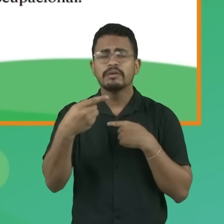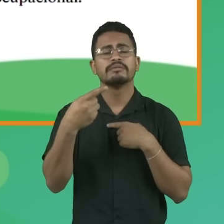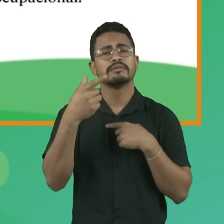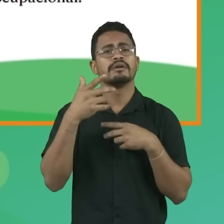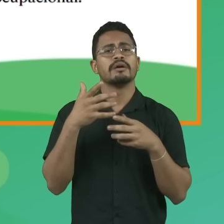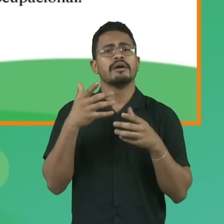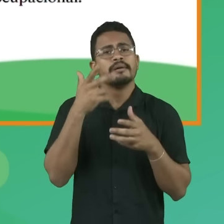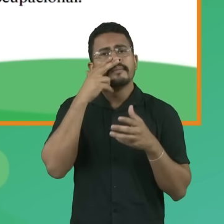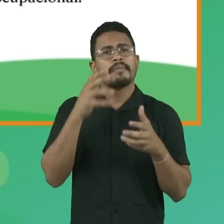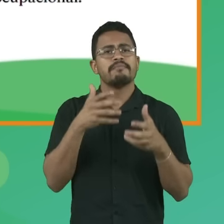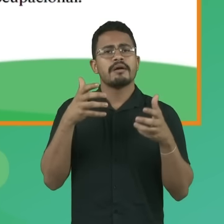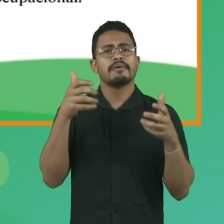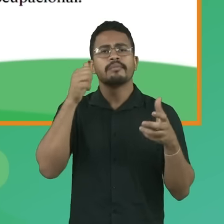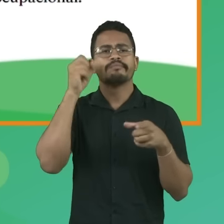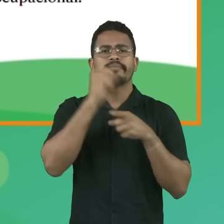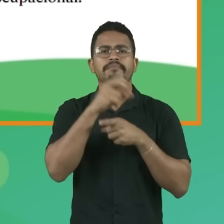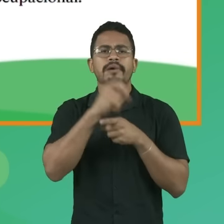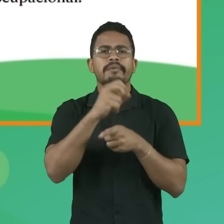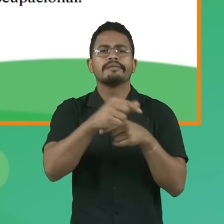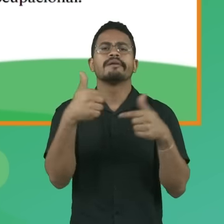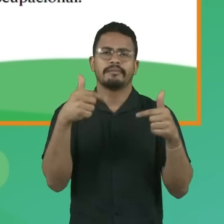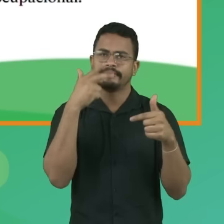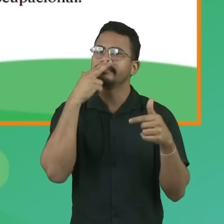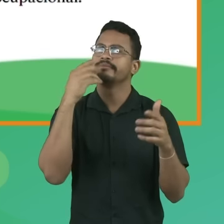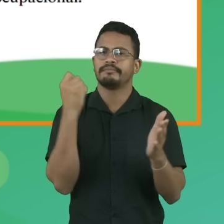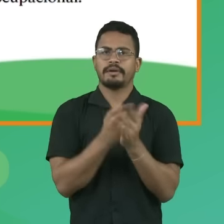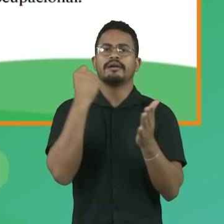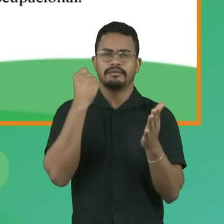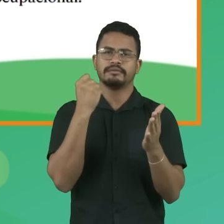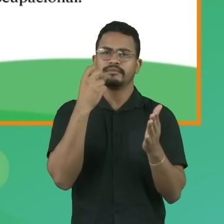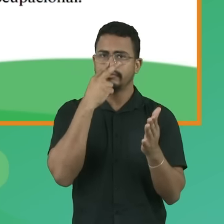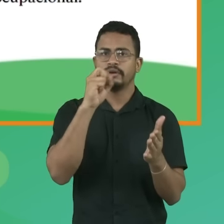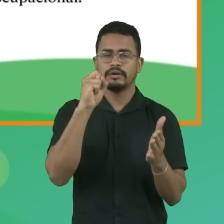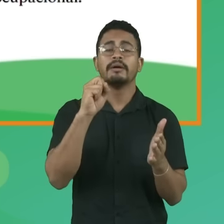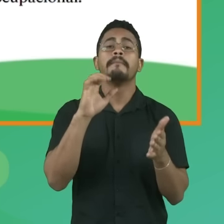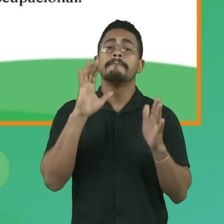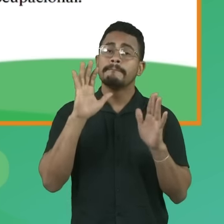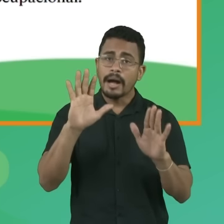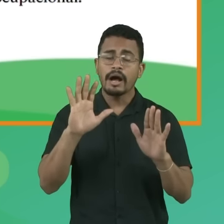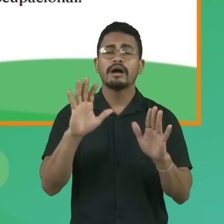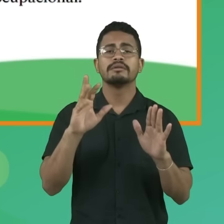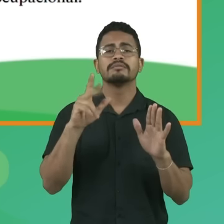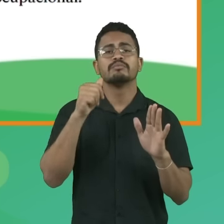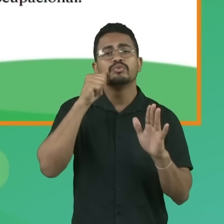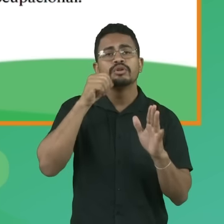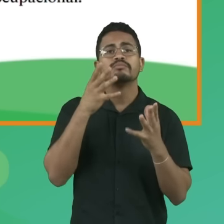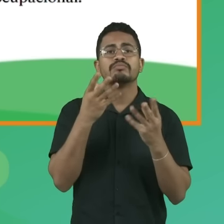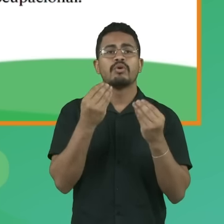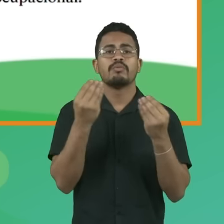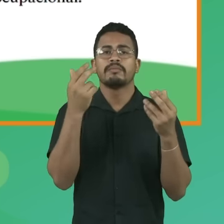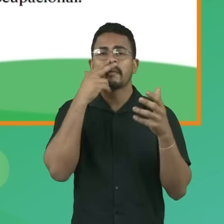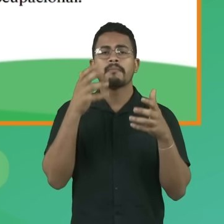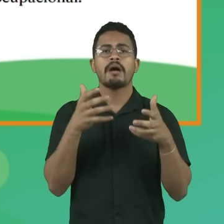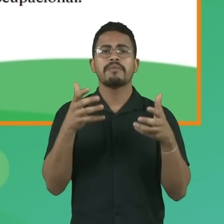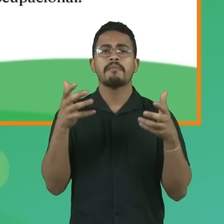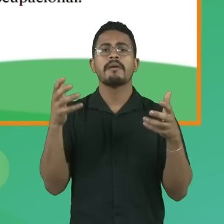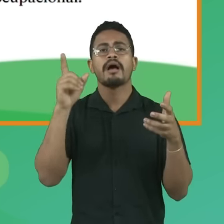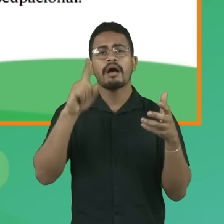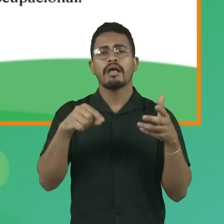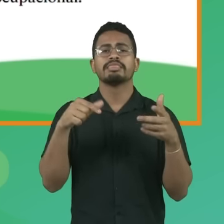inserção das mulheres foi o traço marcante. Entretanto, essa presença feminina se dá mais no espaço dos